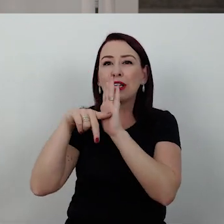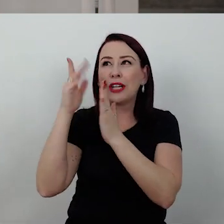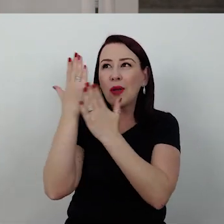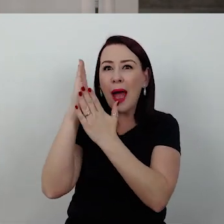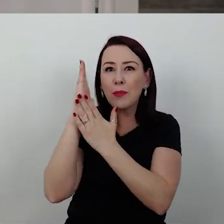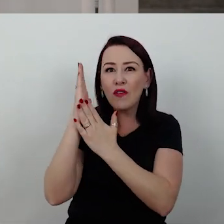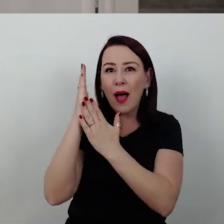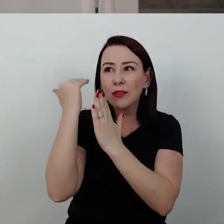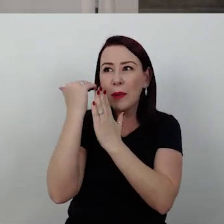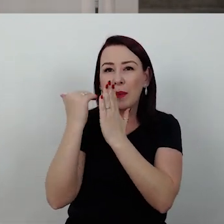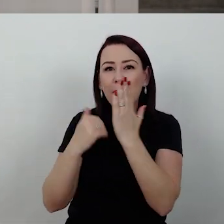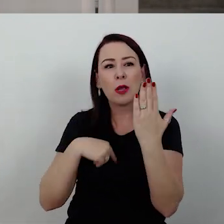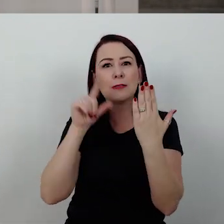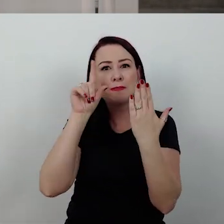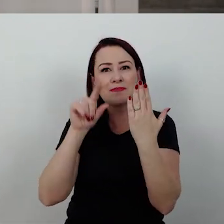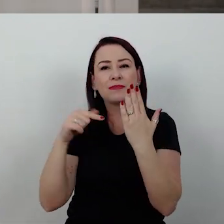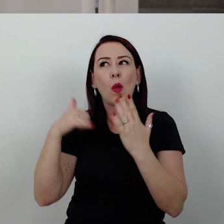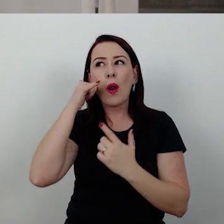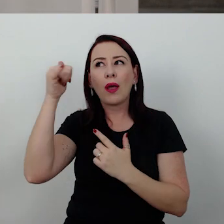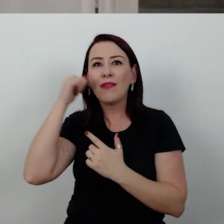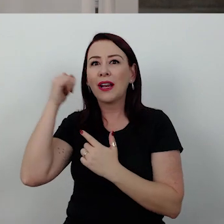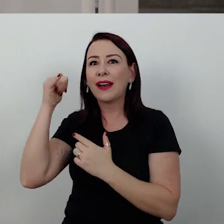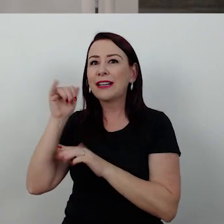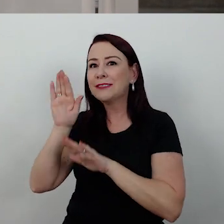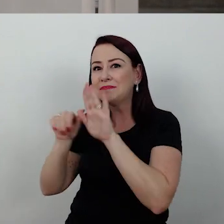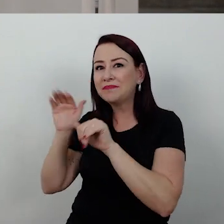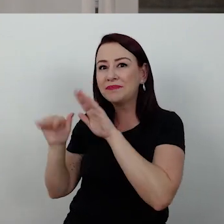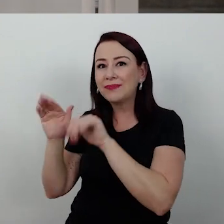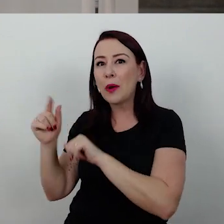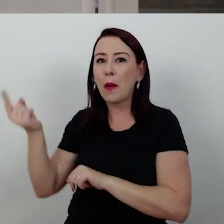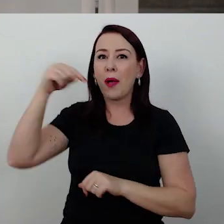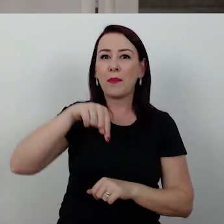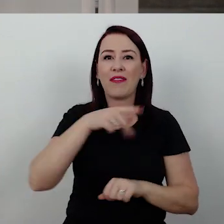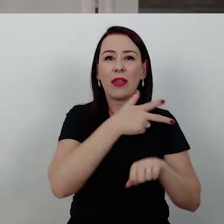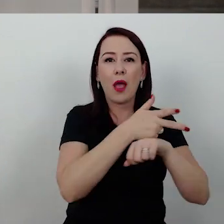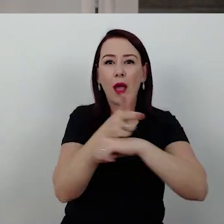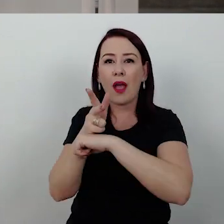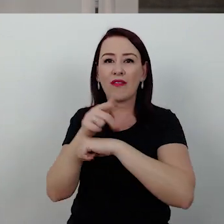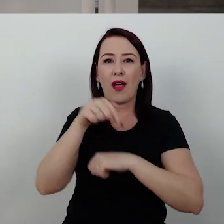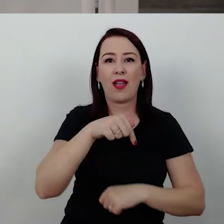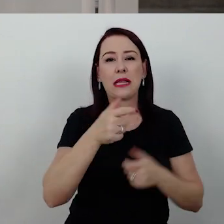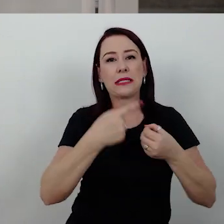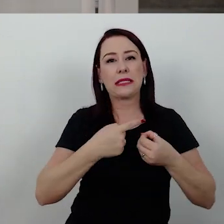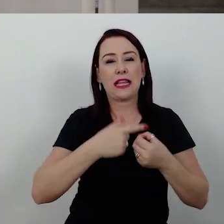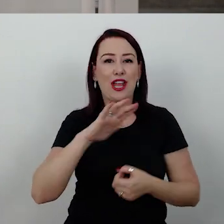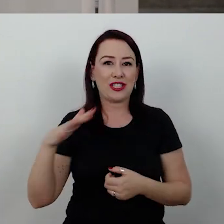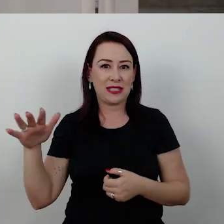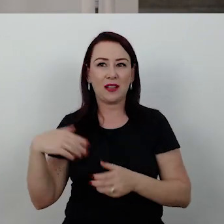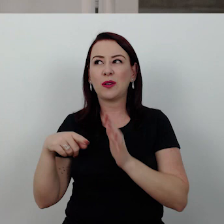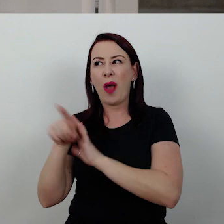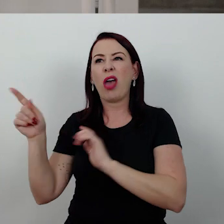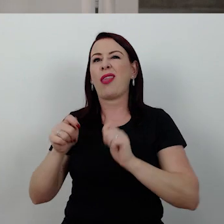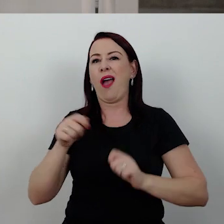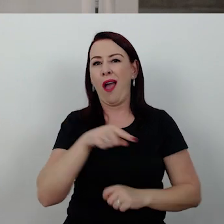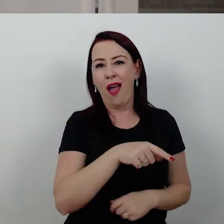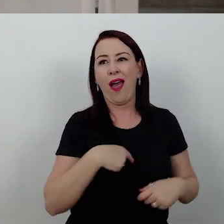captar recursos, e olhava esses projetos e ligava para esses produtores e perguntava que locação que eles precisavam e mandava